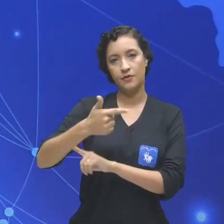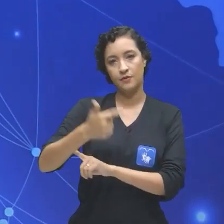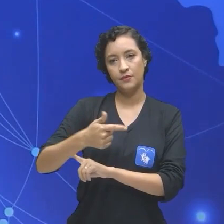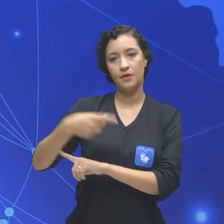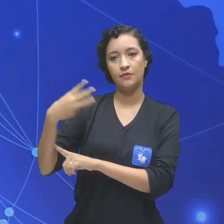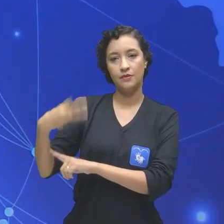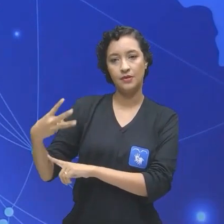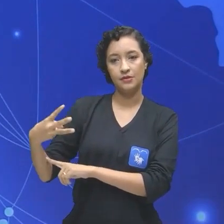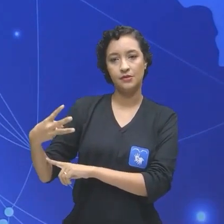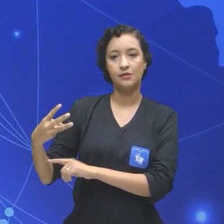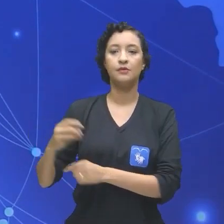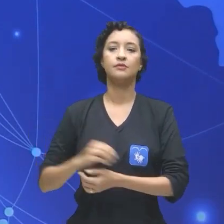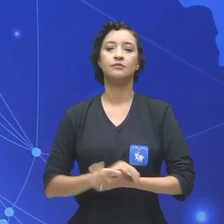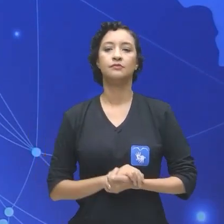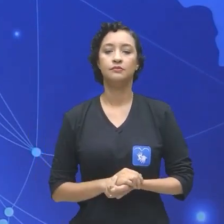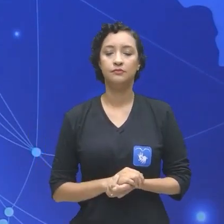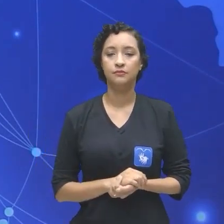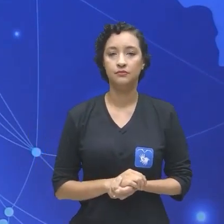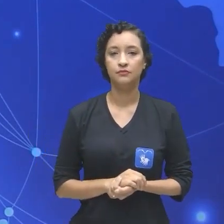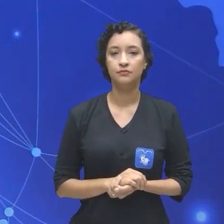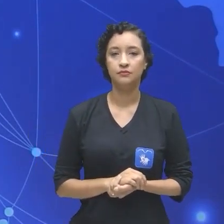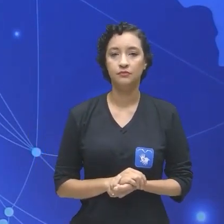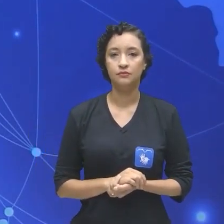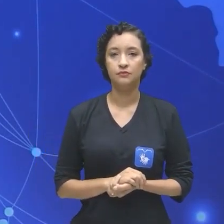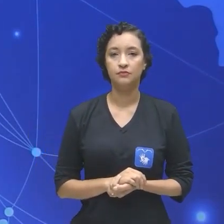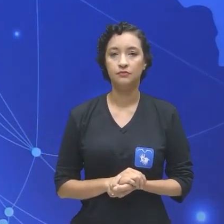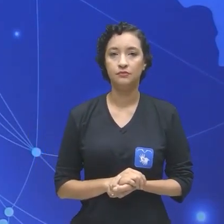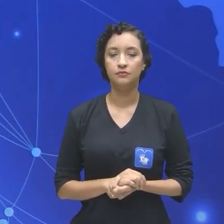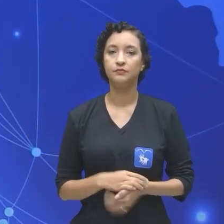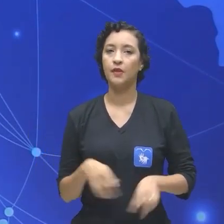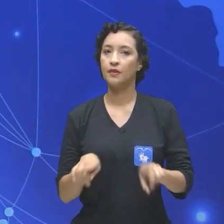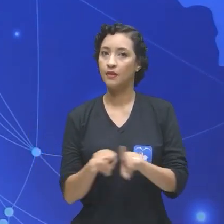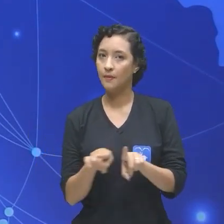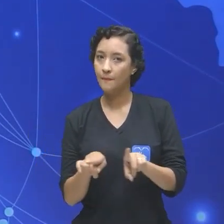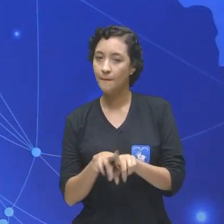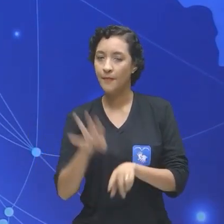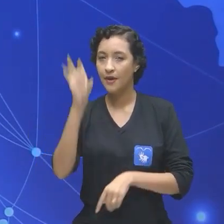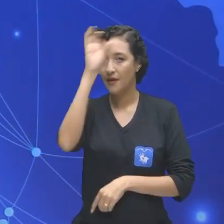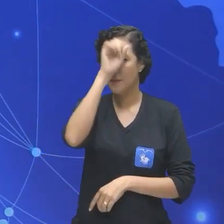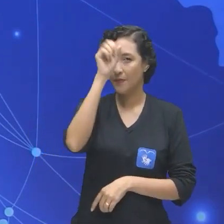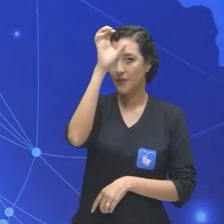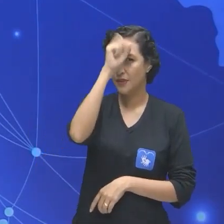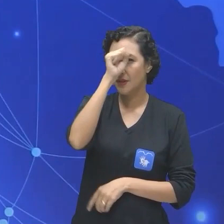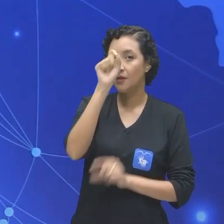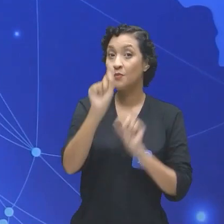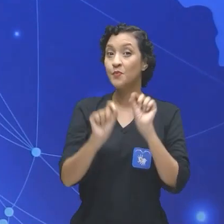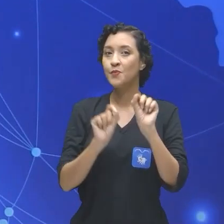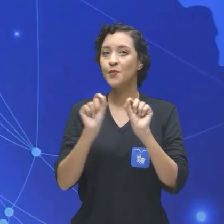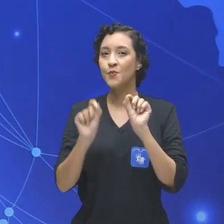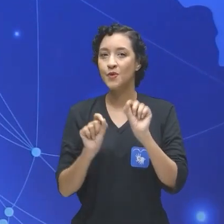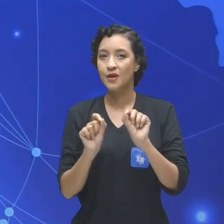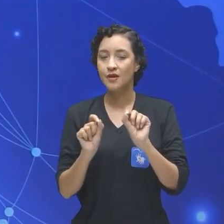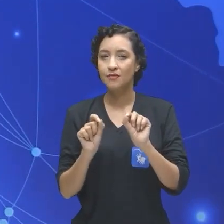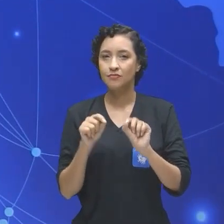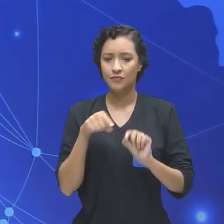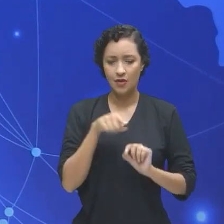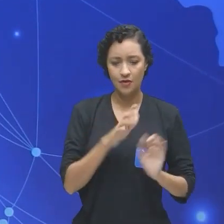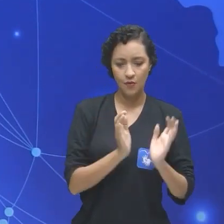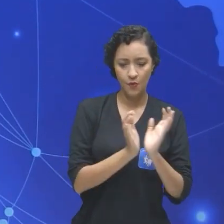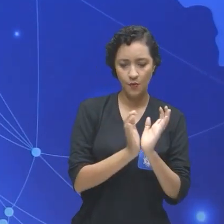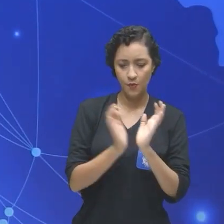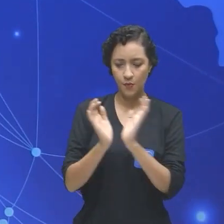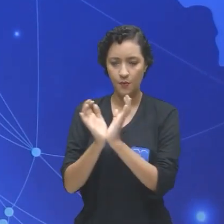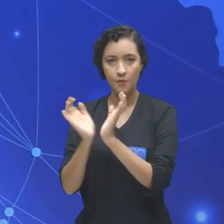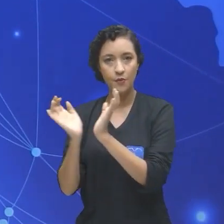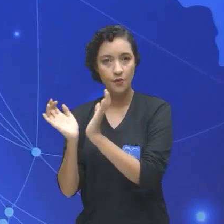secundário e setor terciário. Nós também vimos que todos esses setores, eles